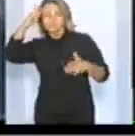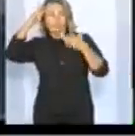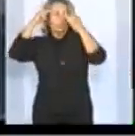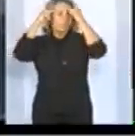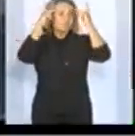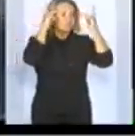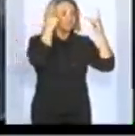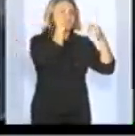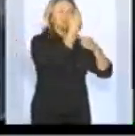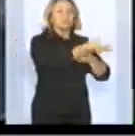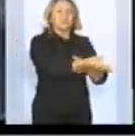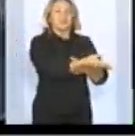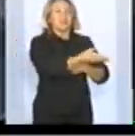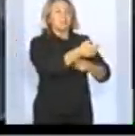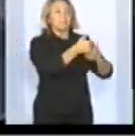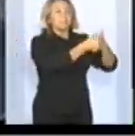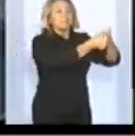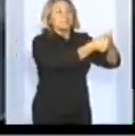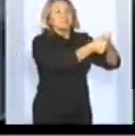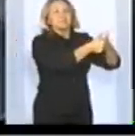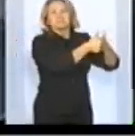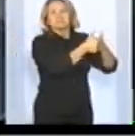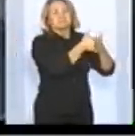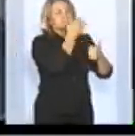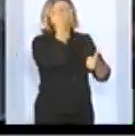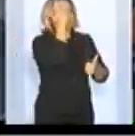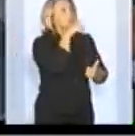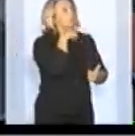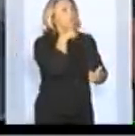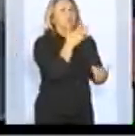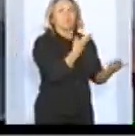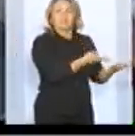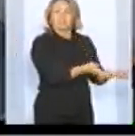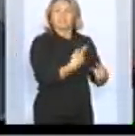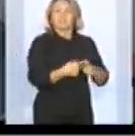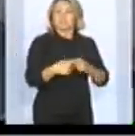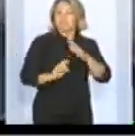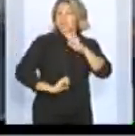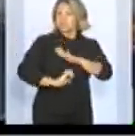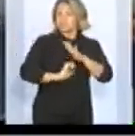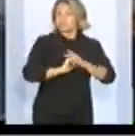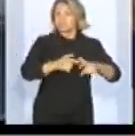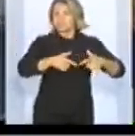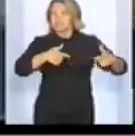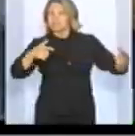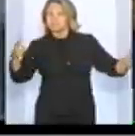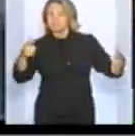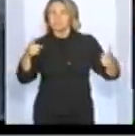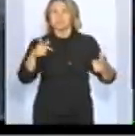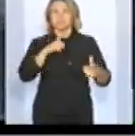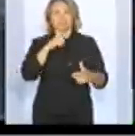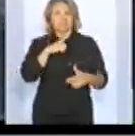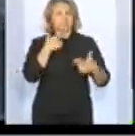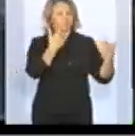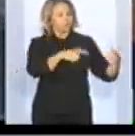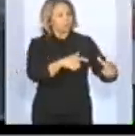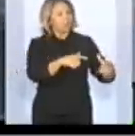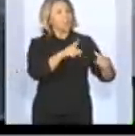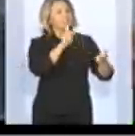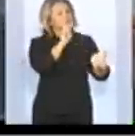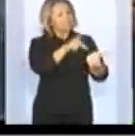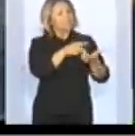que estão na área periférica vão sofrer, porque os grandes grupos, as grandes empresas vão cabear onde é rentável